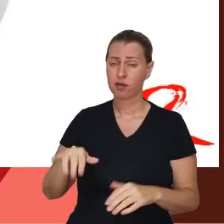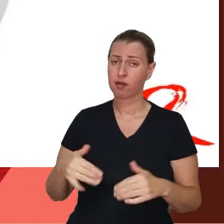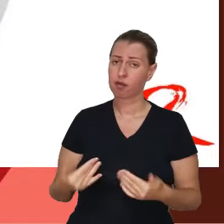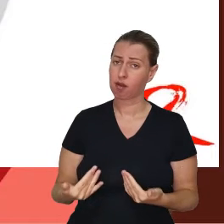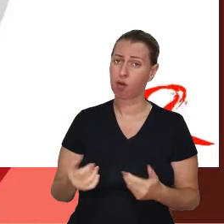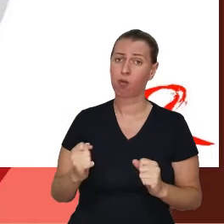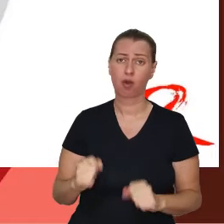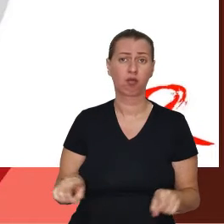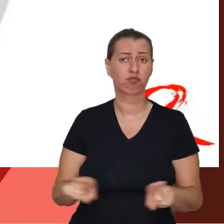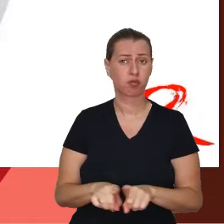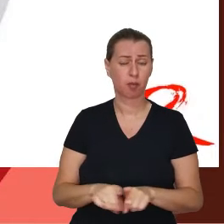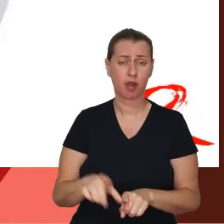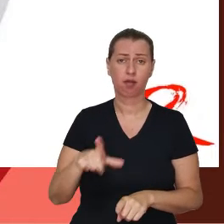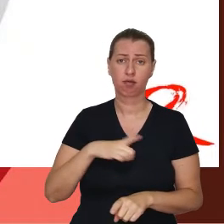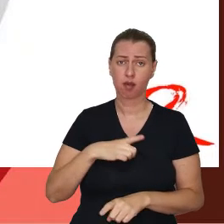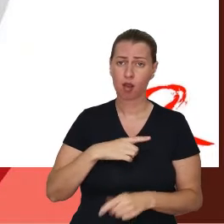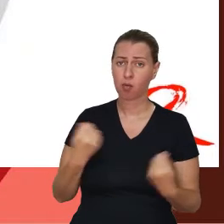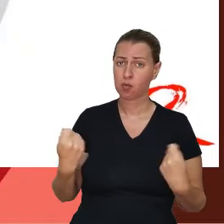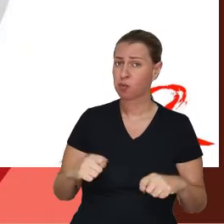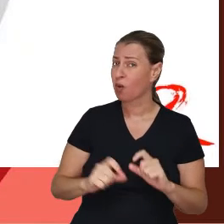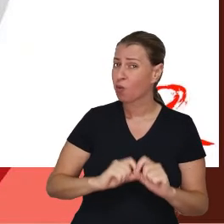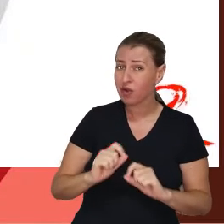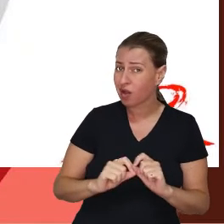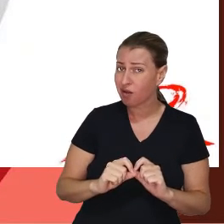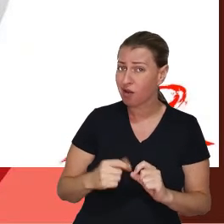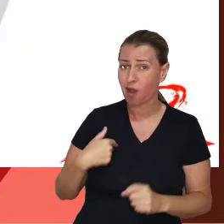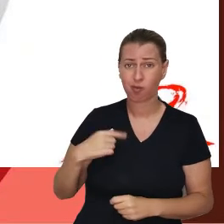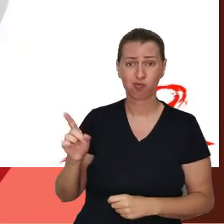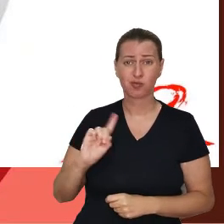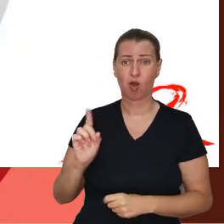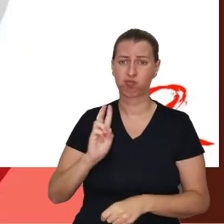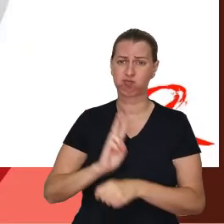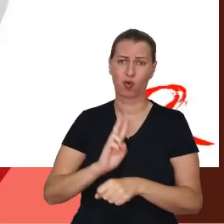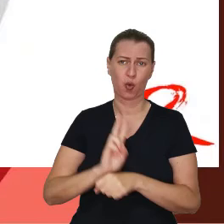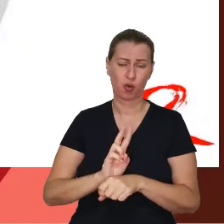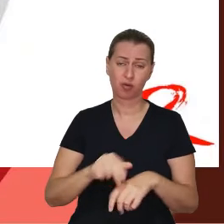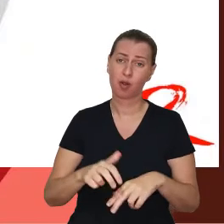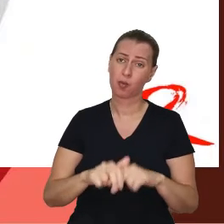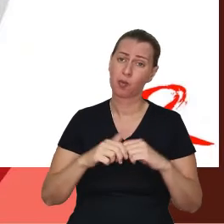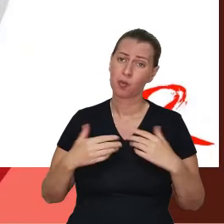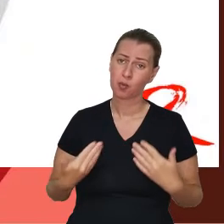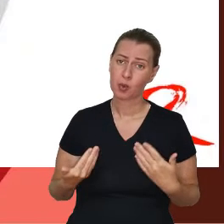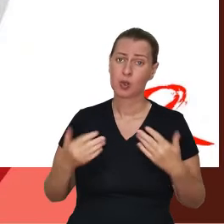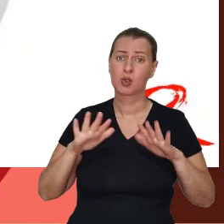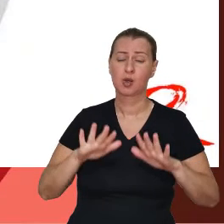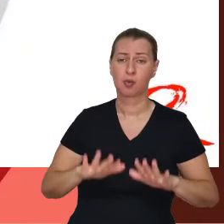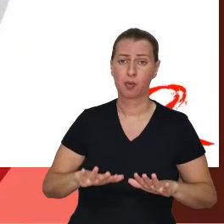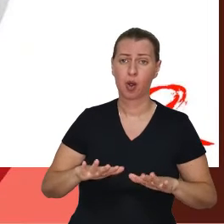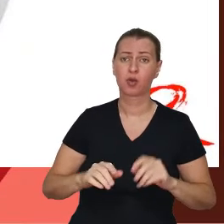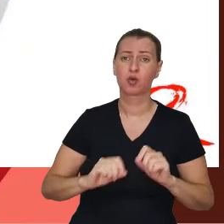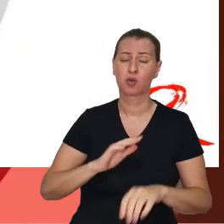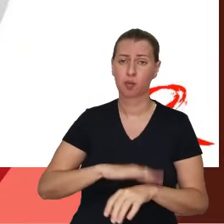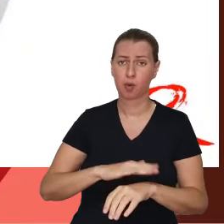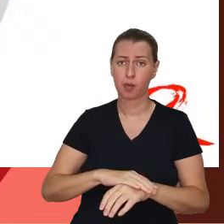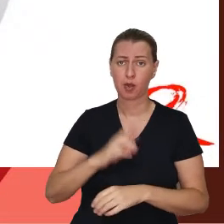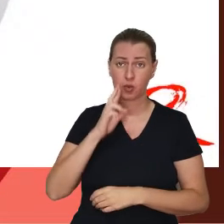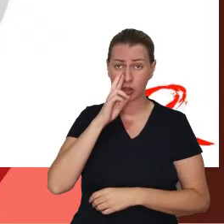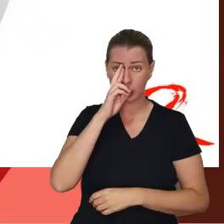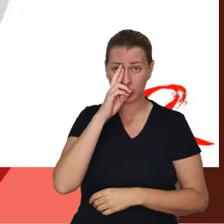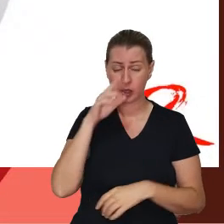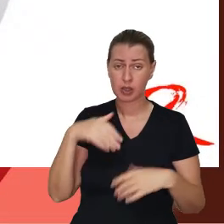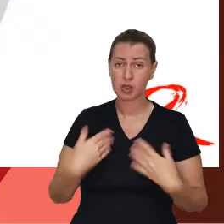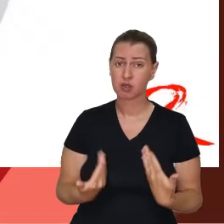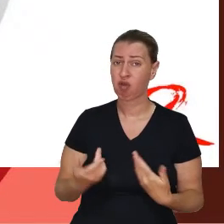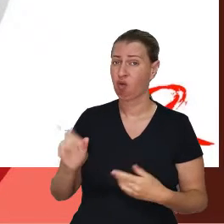eu também tenho uma tendência de não me proteger. Então, eu me coloco mais em situação de risco, por achar que eu não me coloquei, eu também não vou fazer